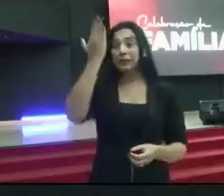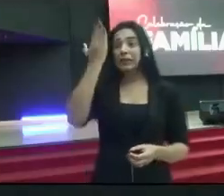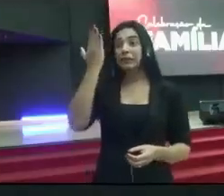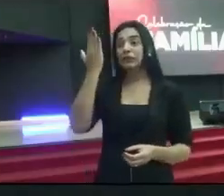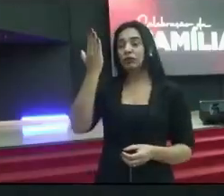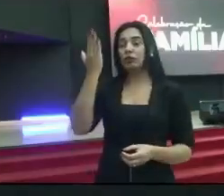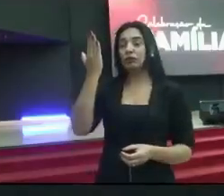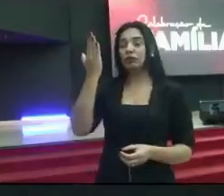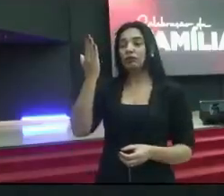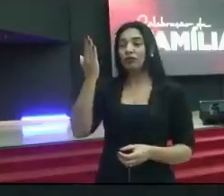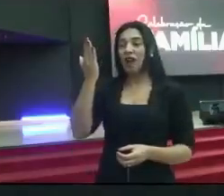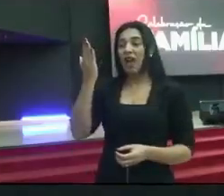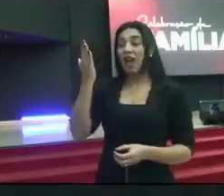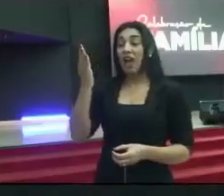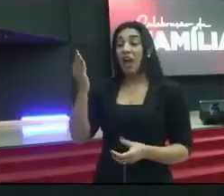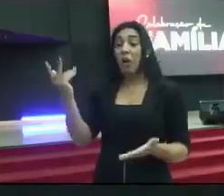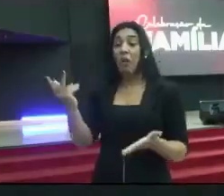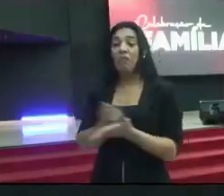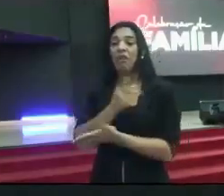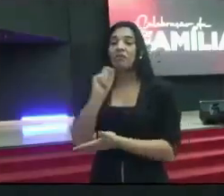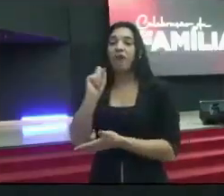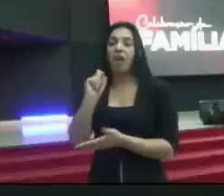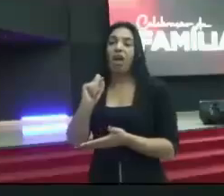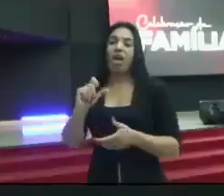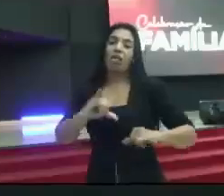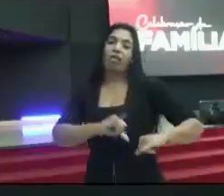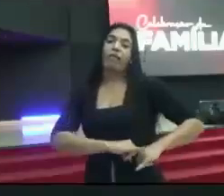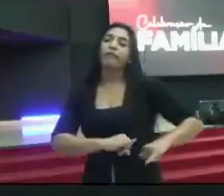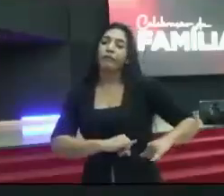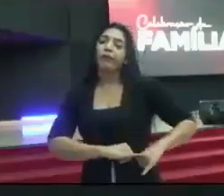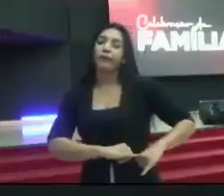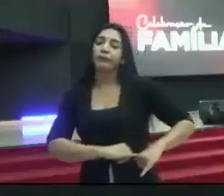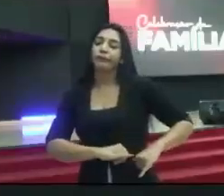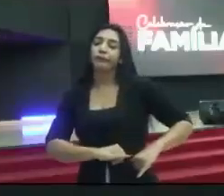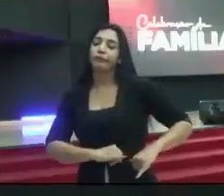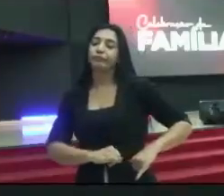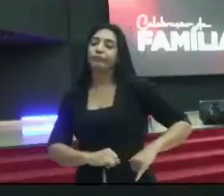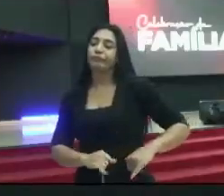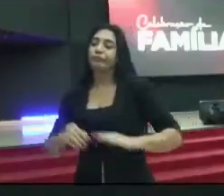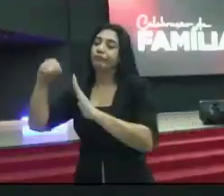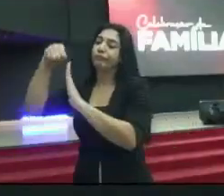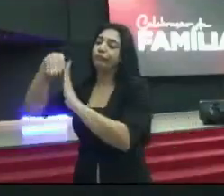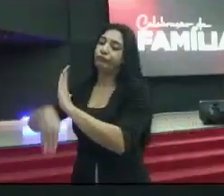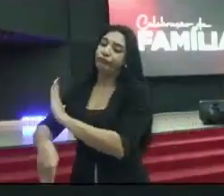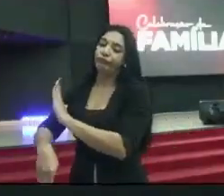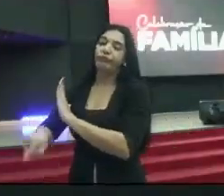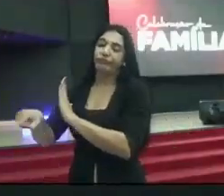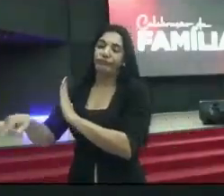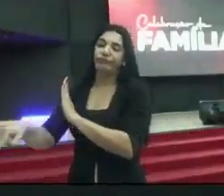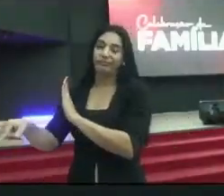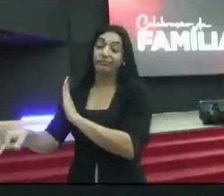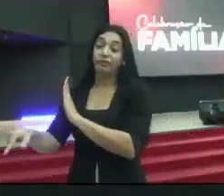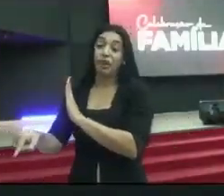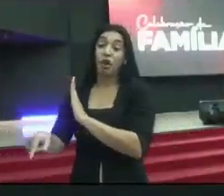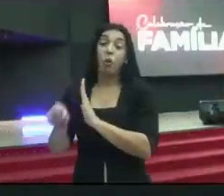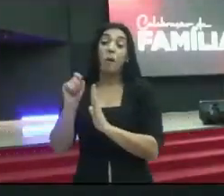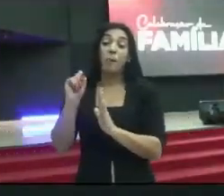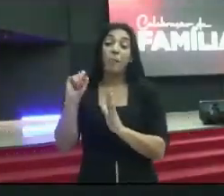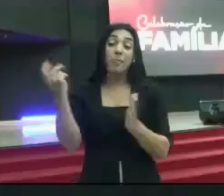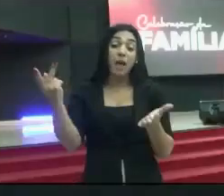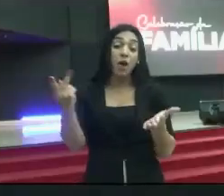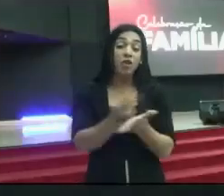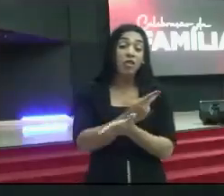gera sofrimento, gera tragédia. O que torna a